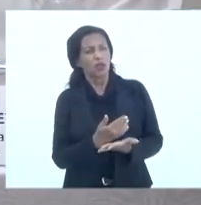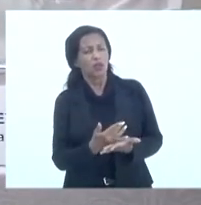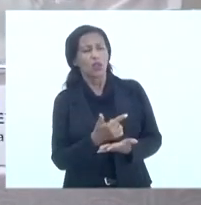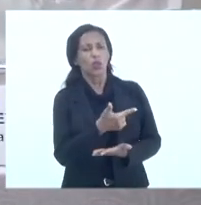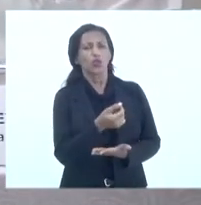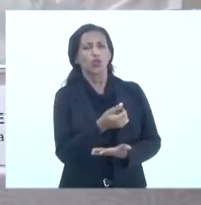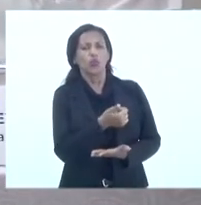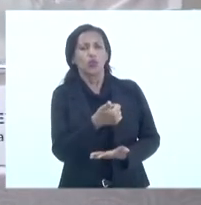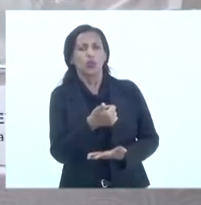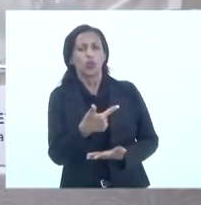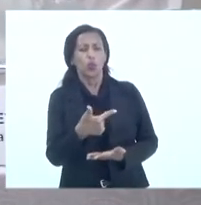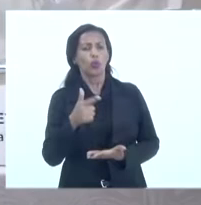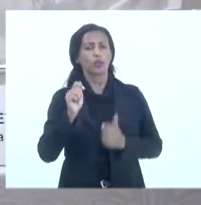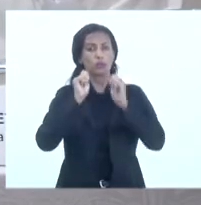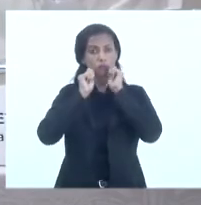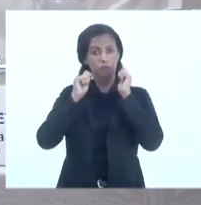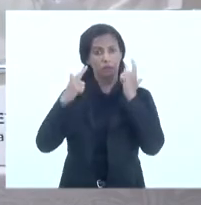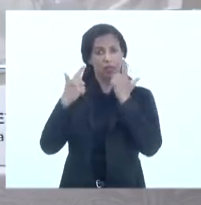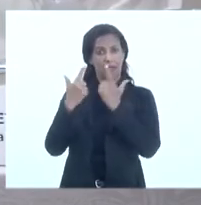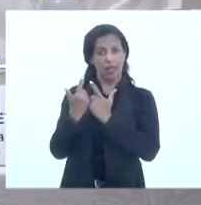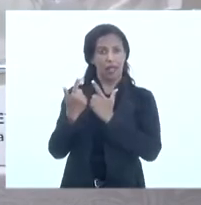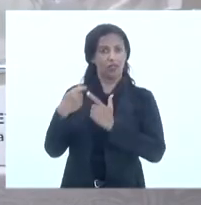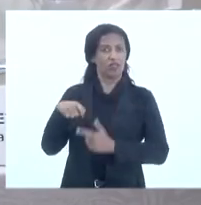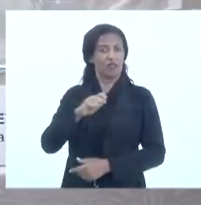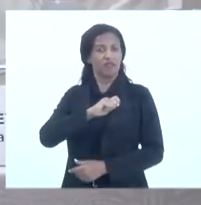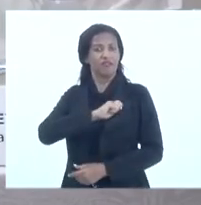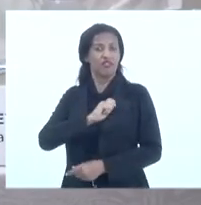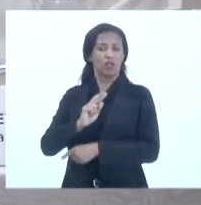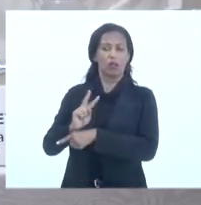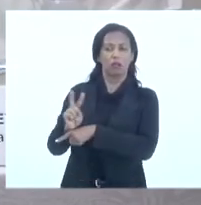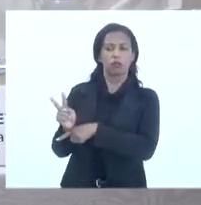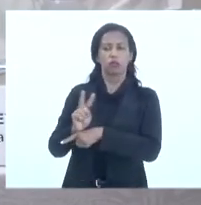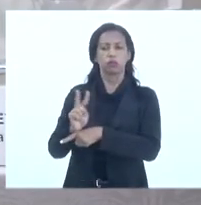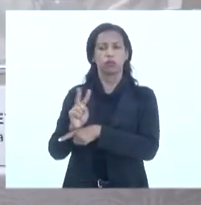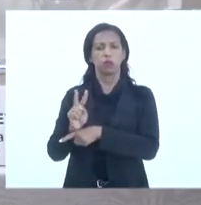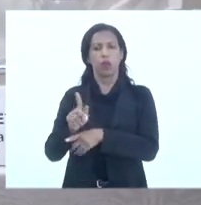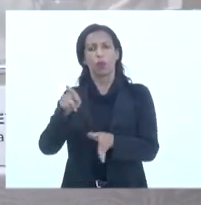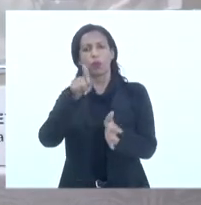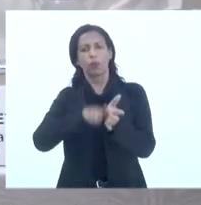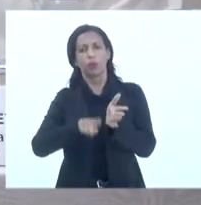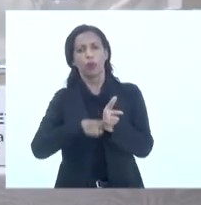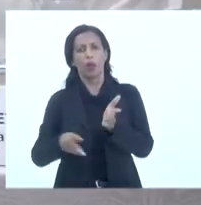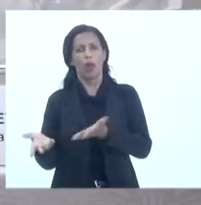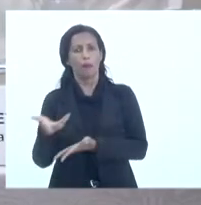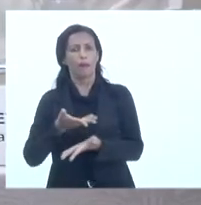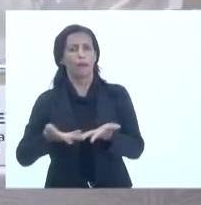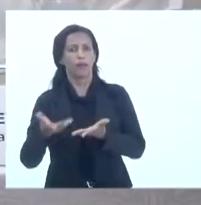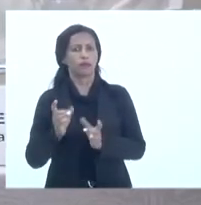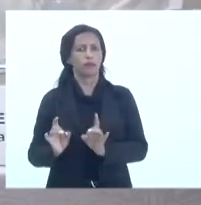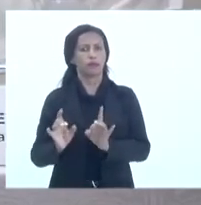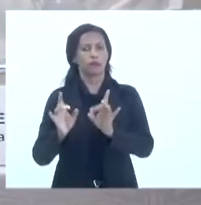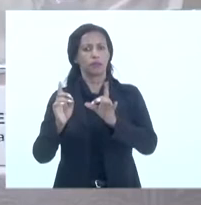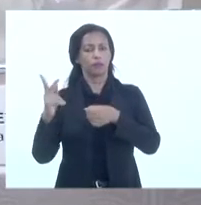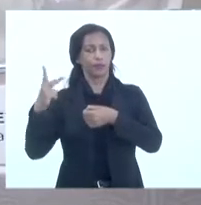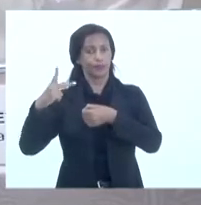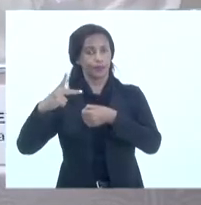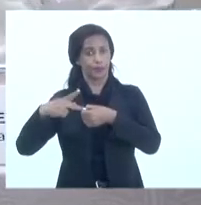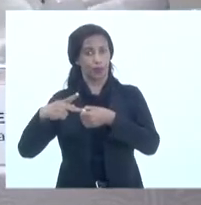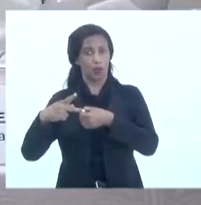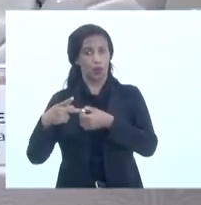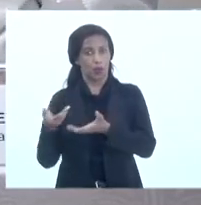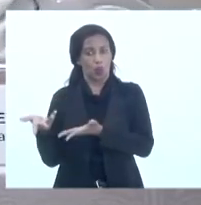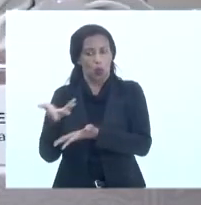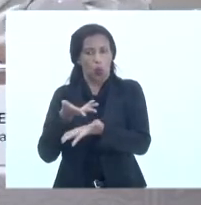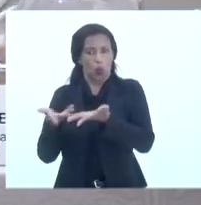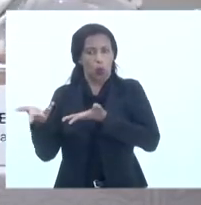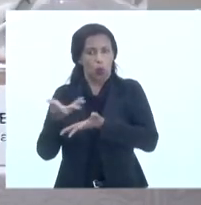Legislativa, estávamos tentando fiscalizar os abatimentos da participação especial dos royalties. Os royalties,